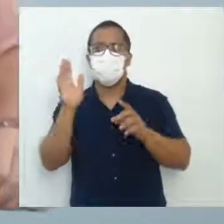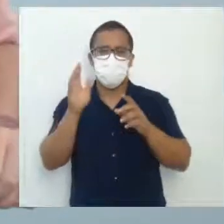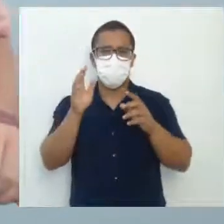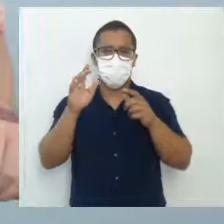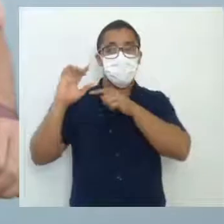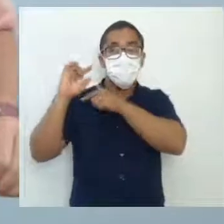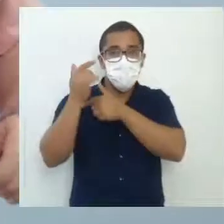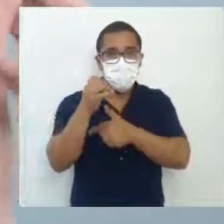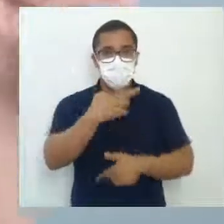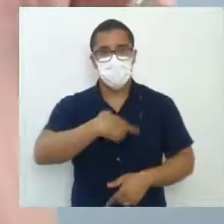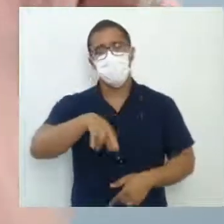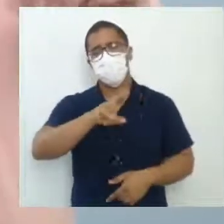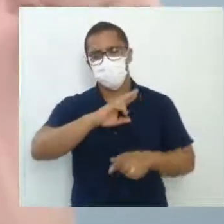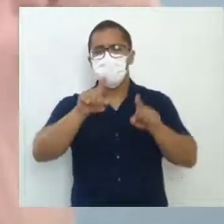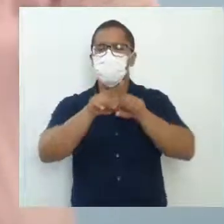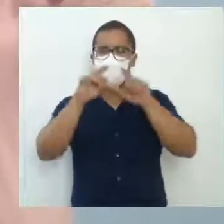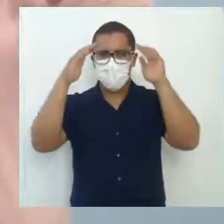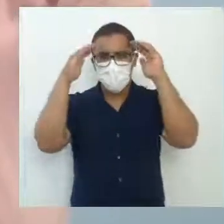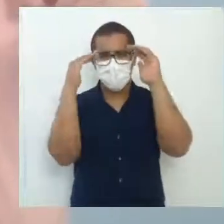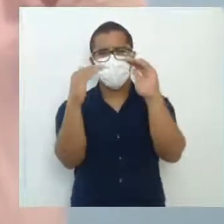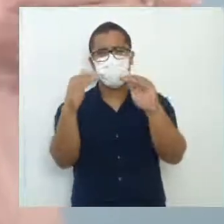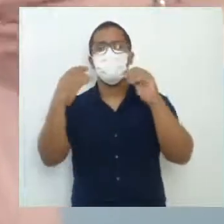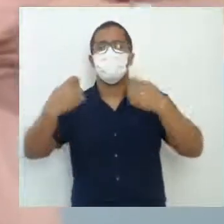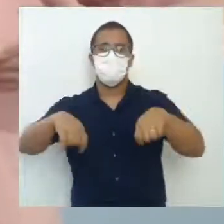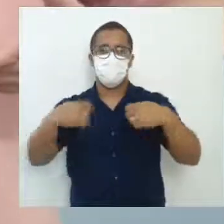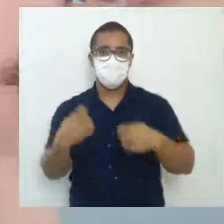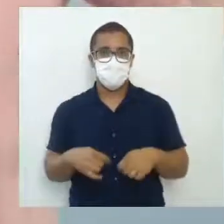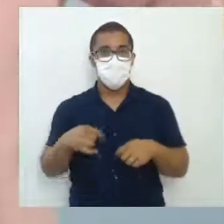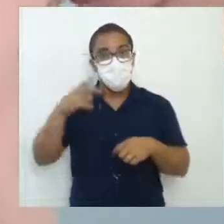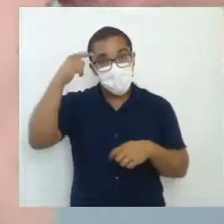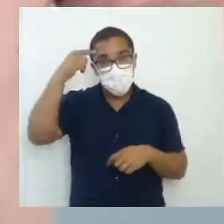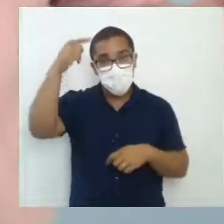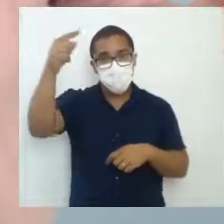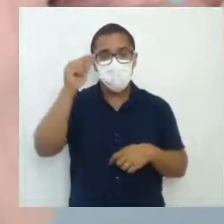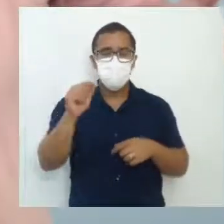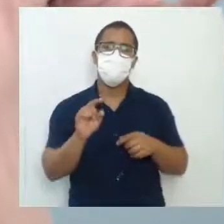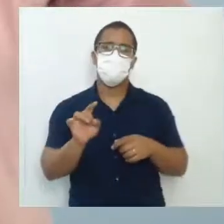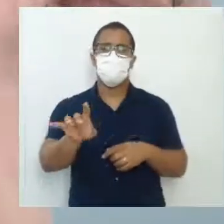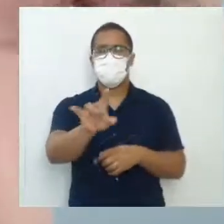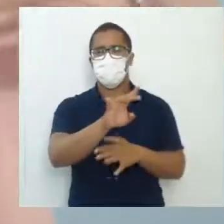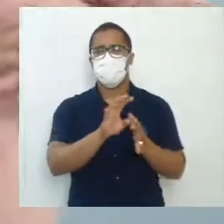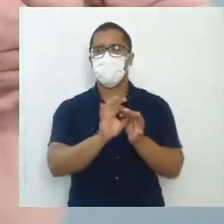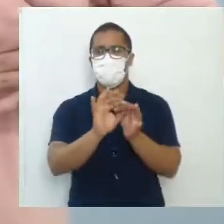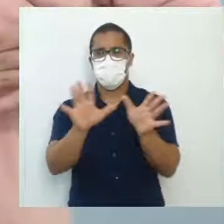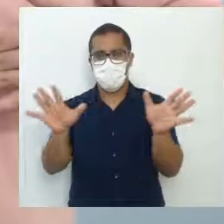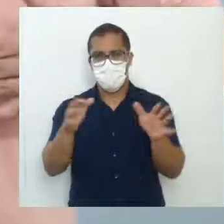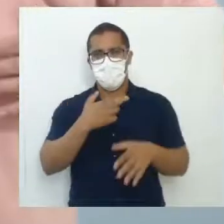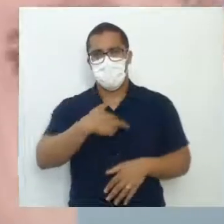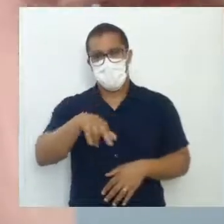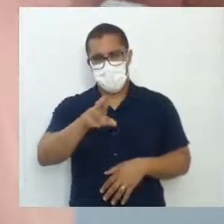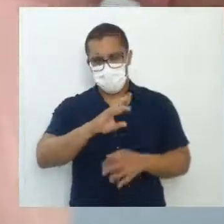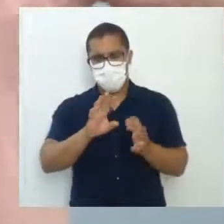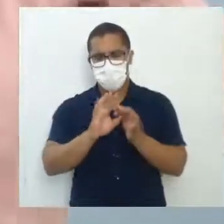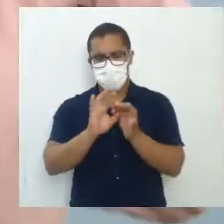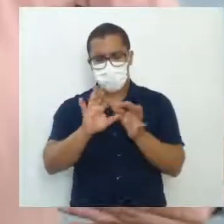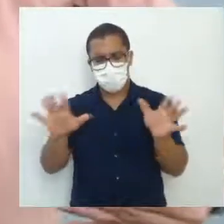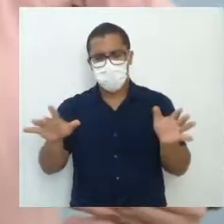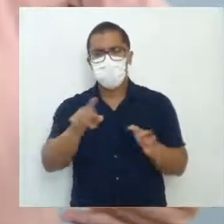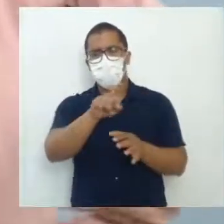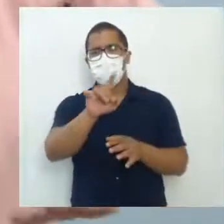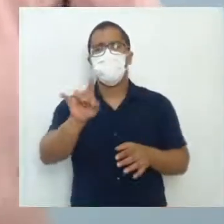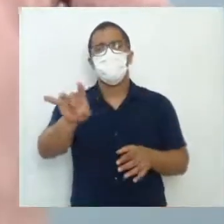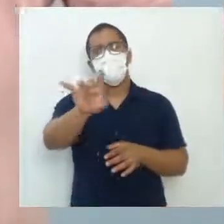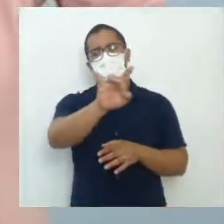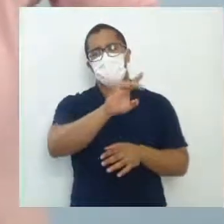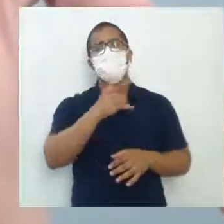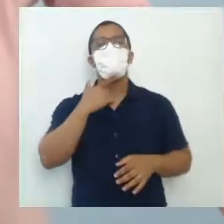tradições religiosas. Lembrando sempre o quê? A liberdade religiosa. A liberdade de você